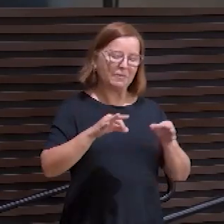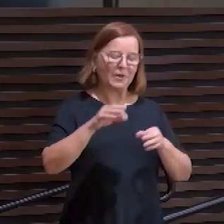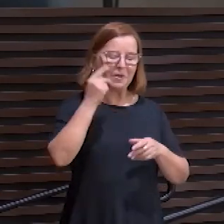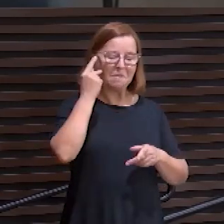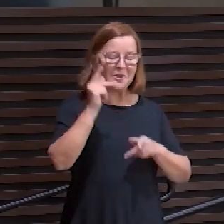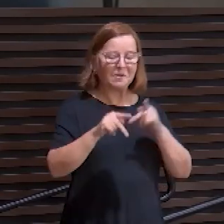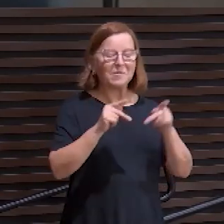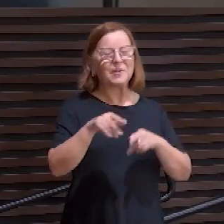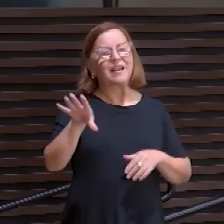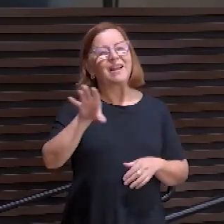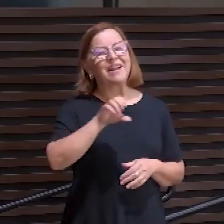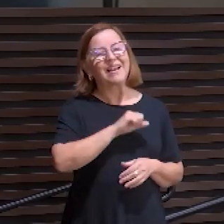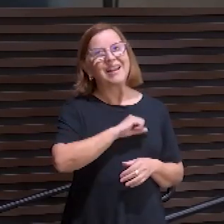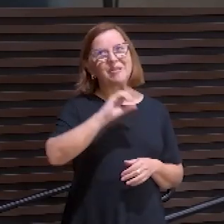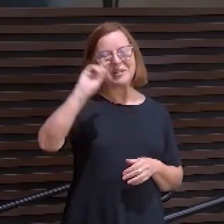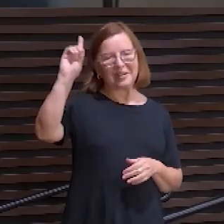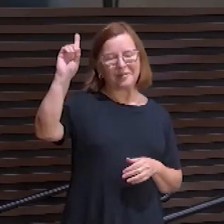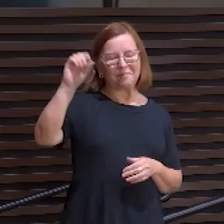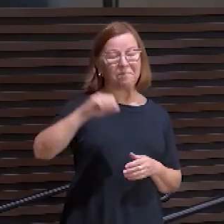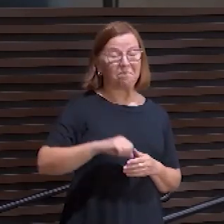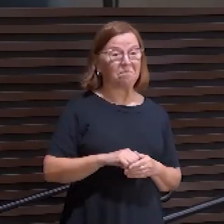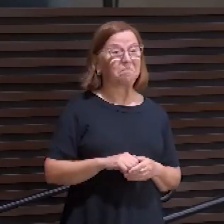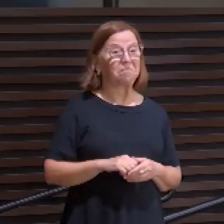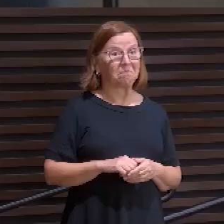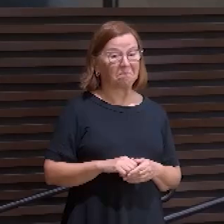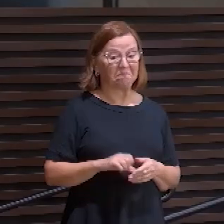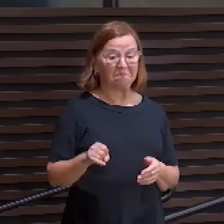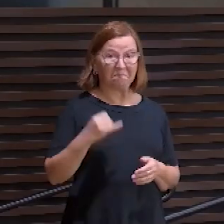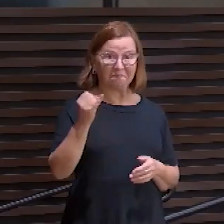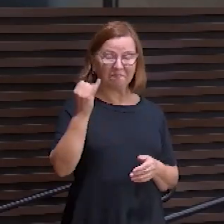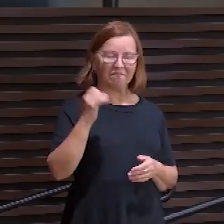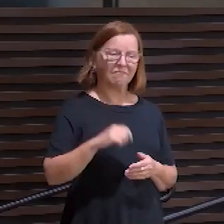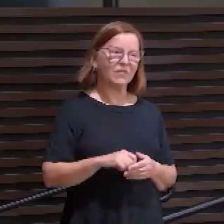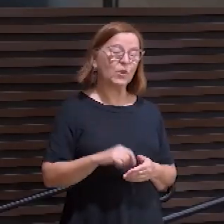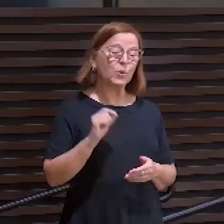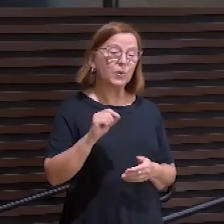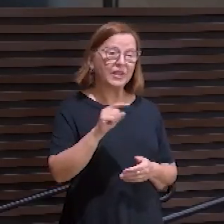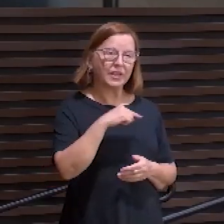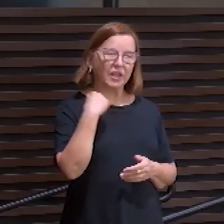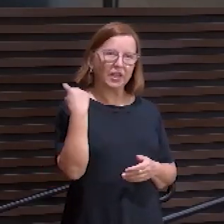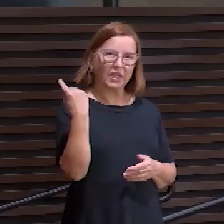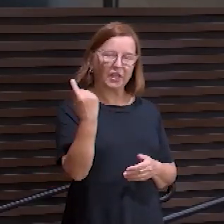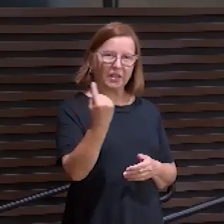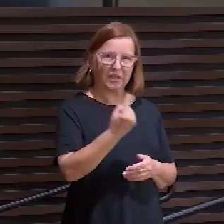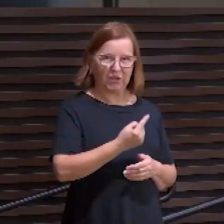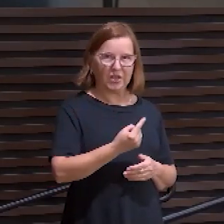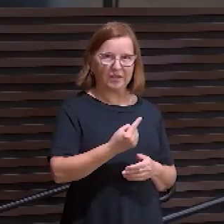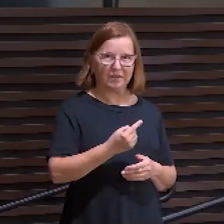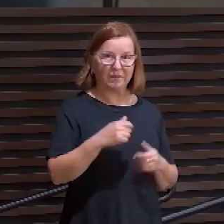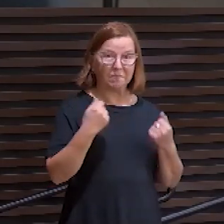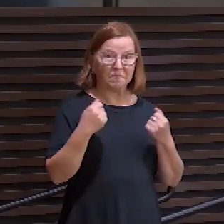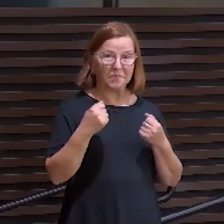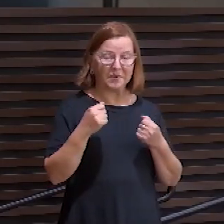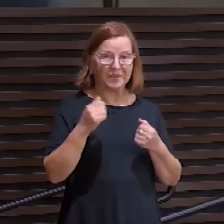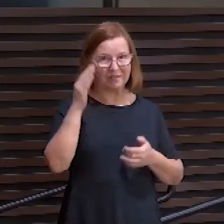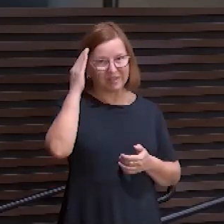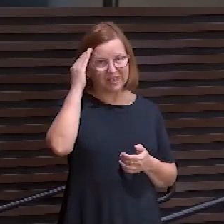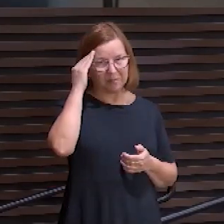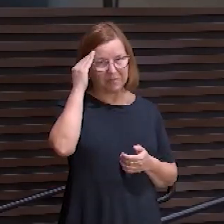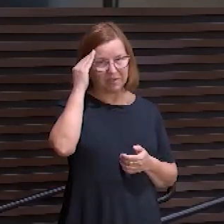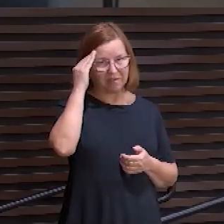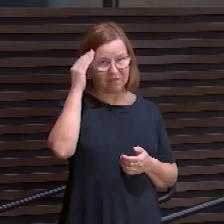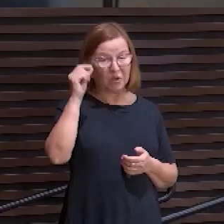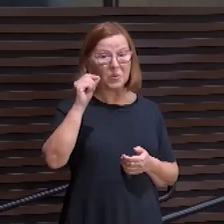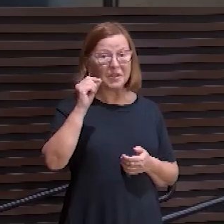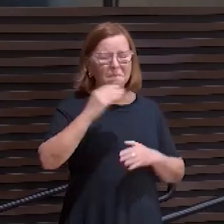O que a gente vai tratar? O que é mais profundo do